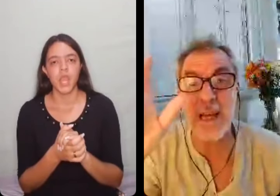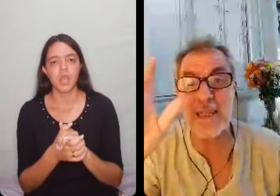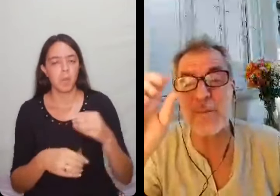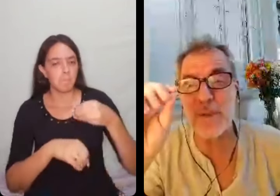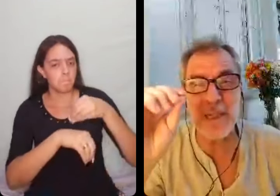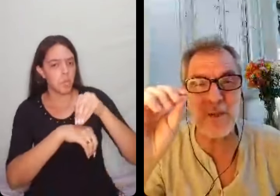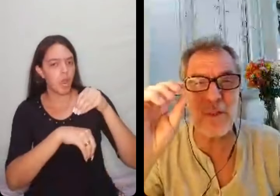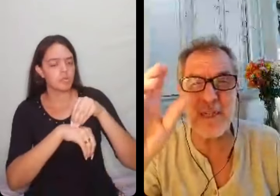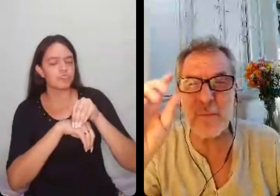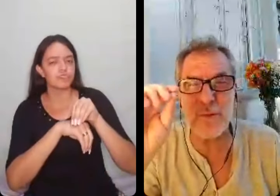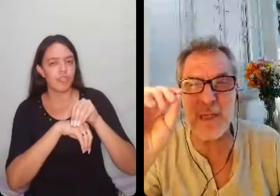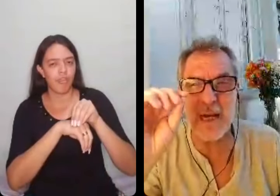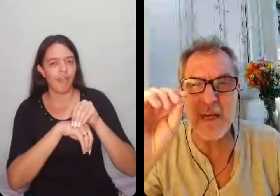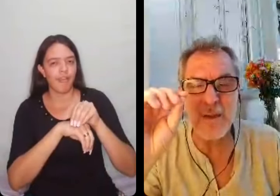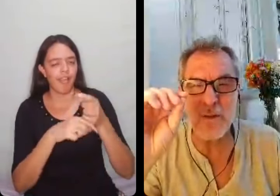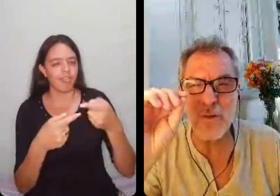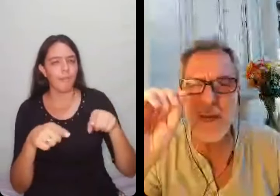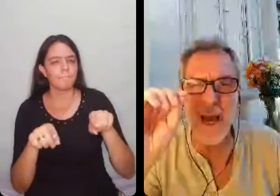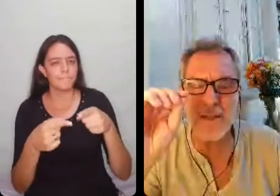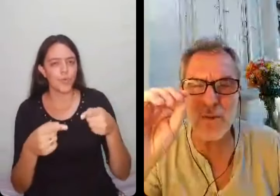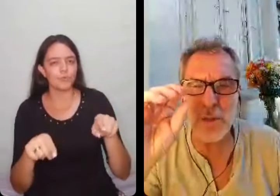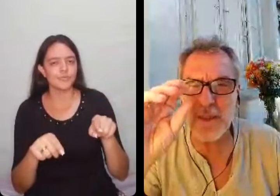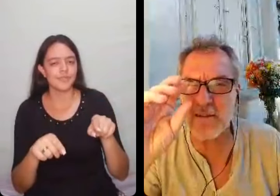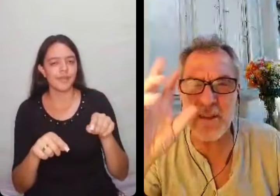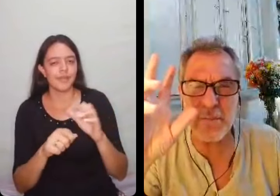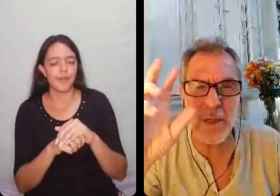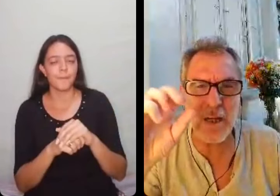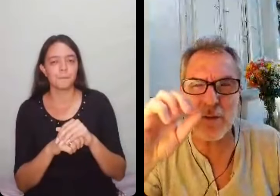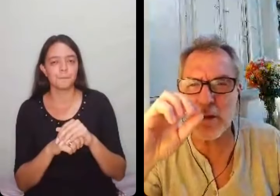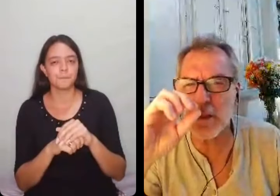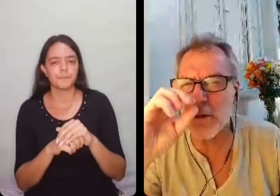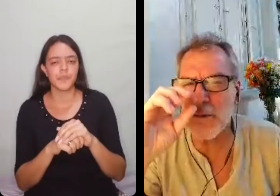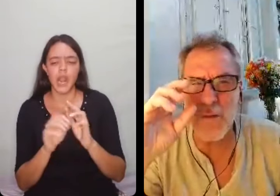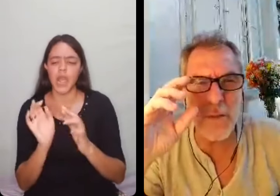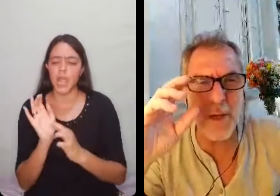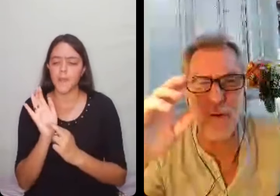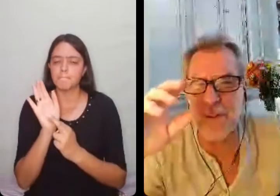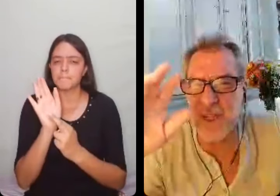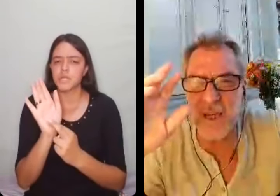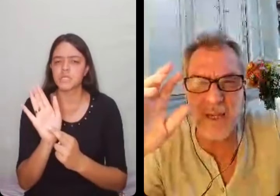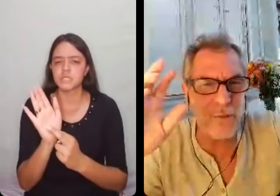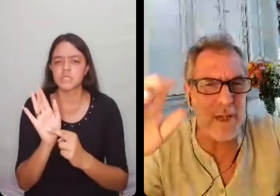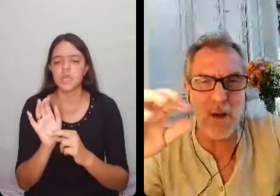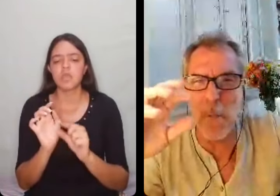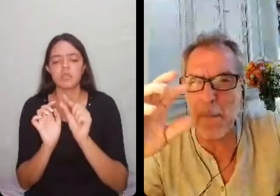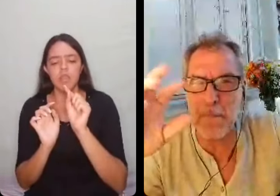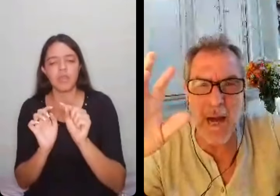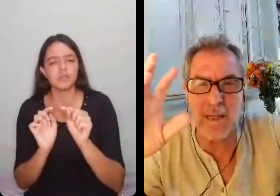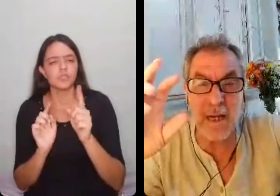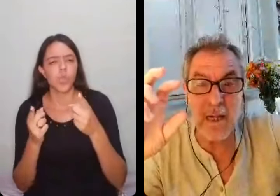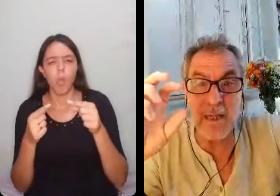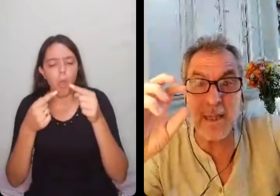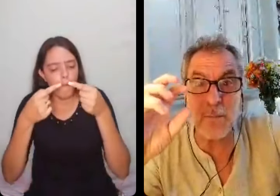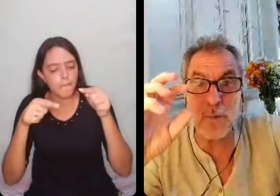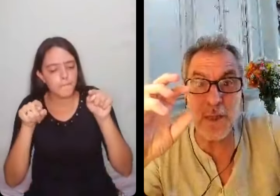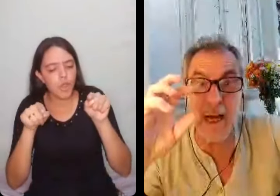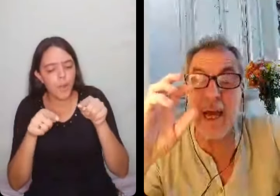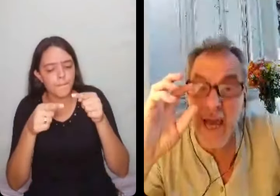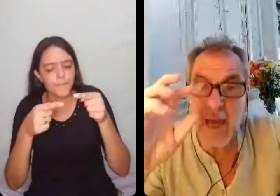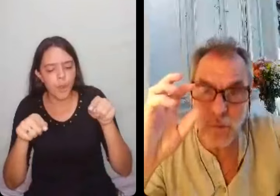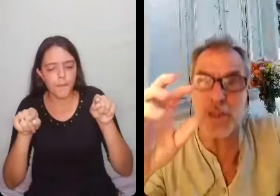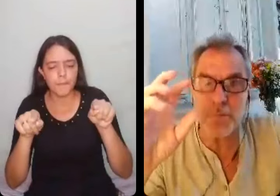Sugere. Essa música sugere. Essa música não é absolutamente rítmica. Não é uma melodia que você acompanha. Essa